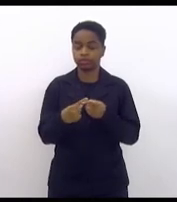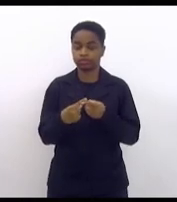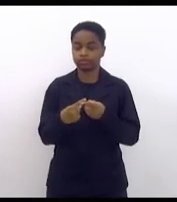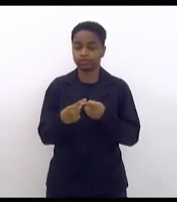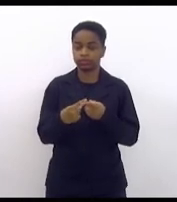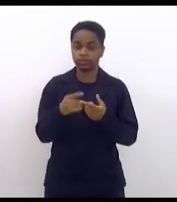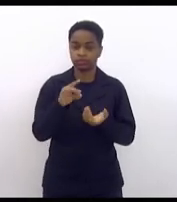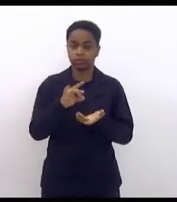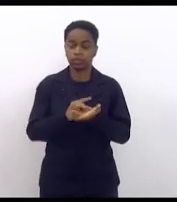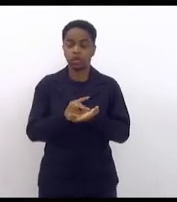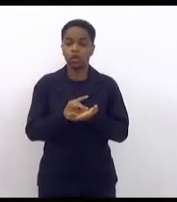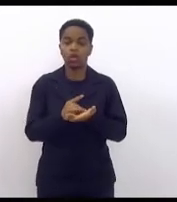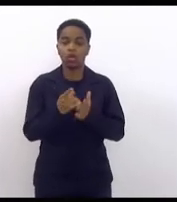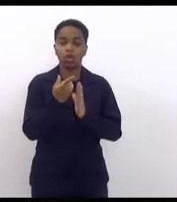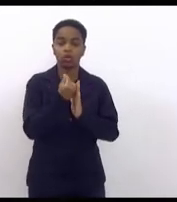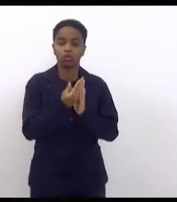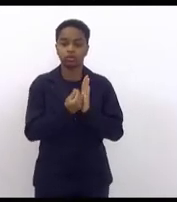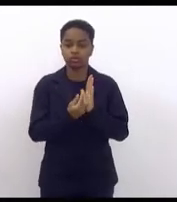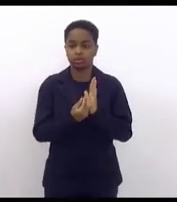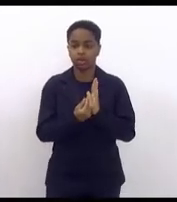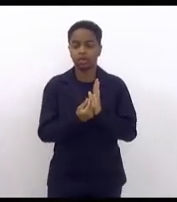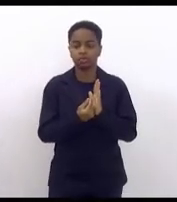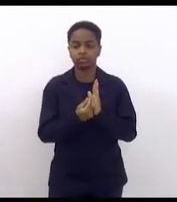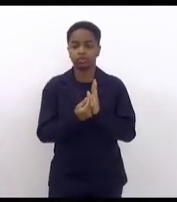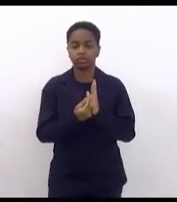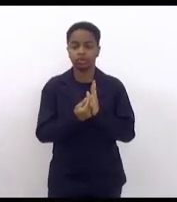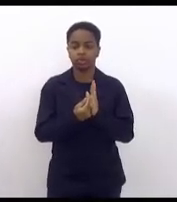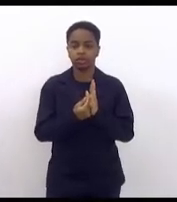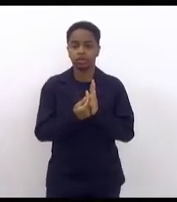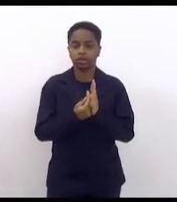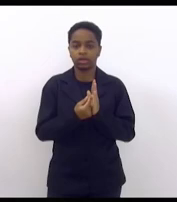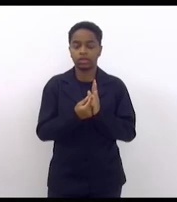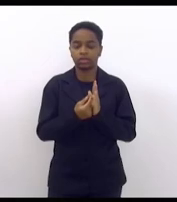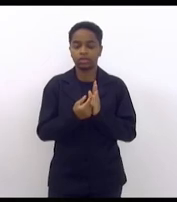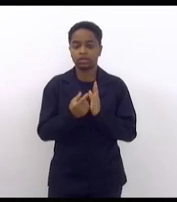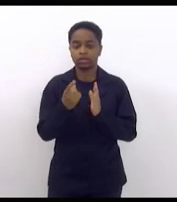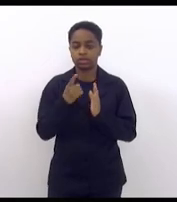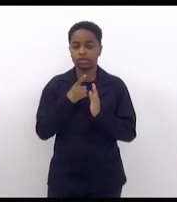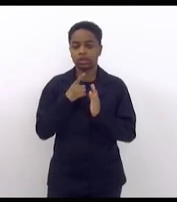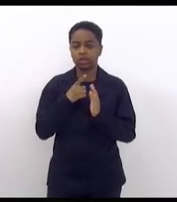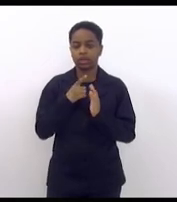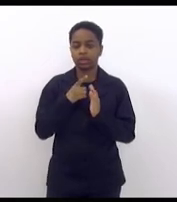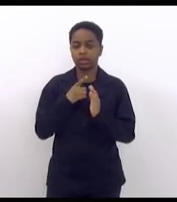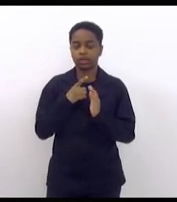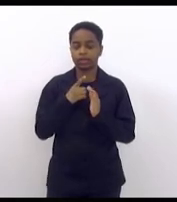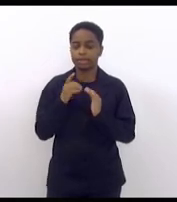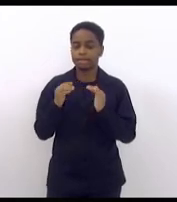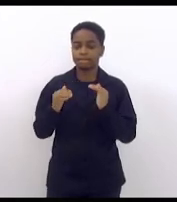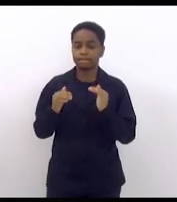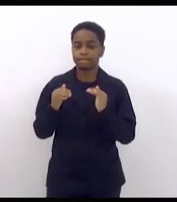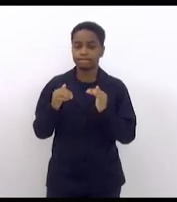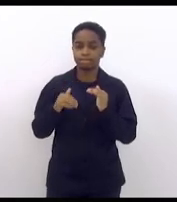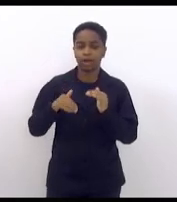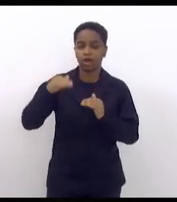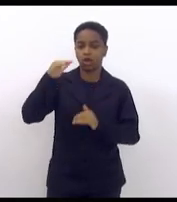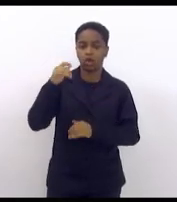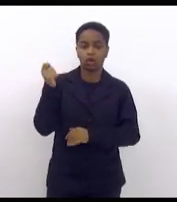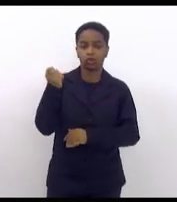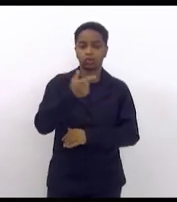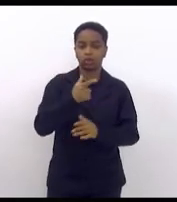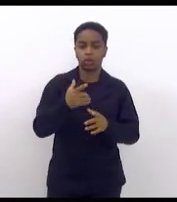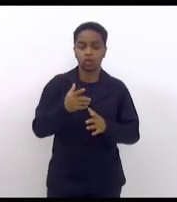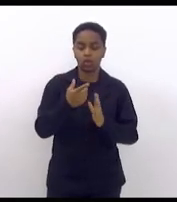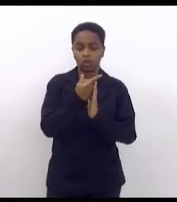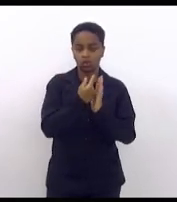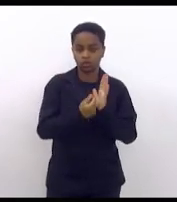um orçamento de renúncia maior do que o orçamento somado da saúde e